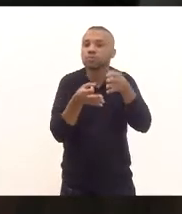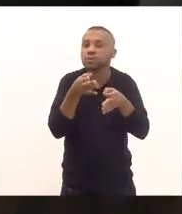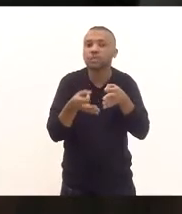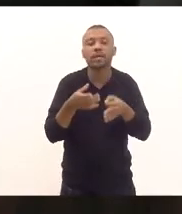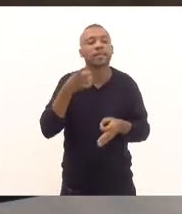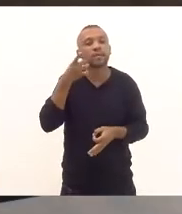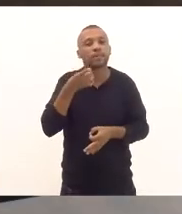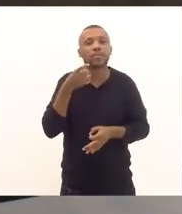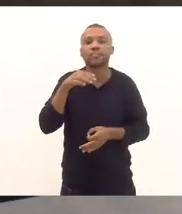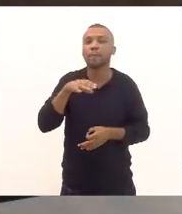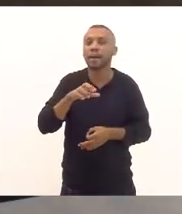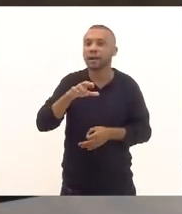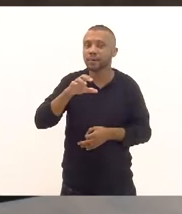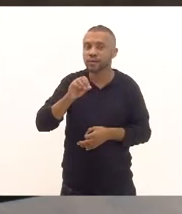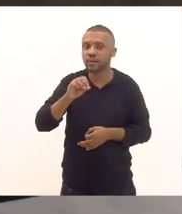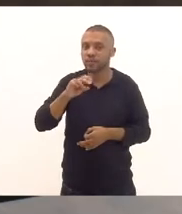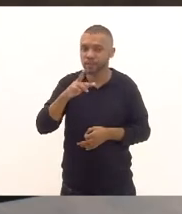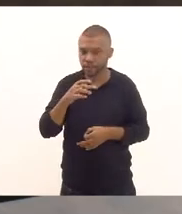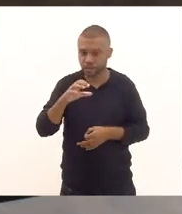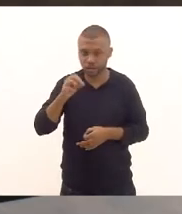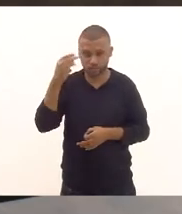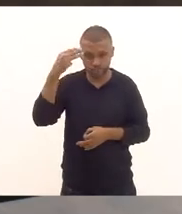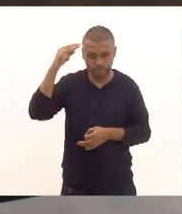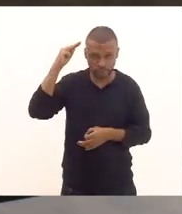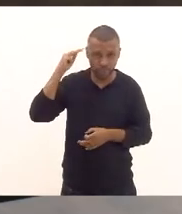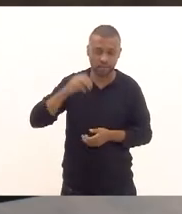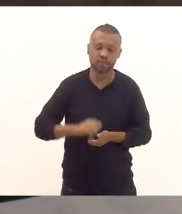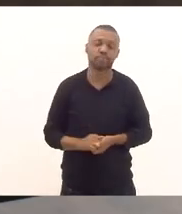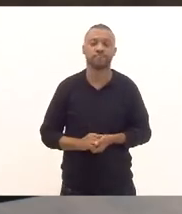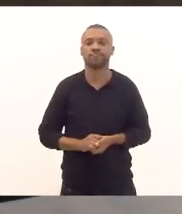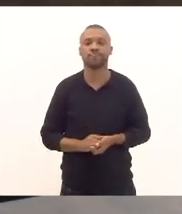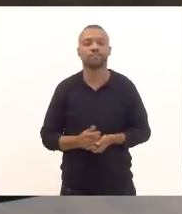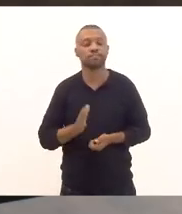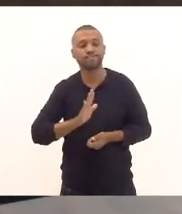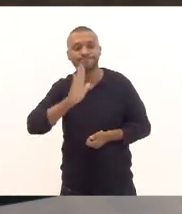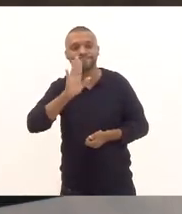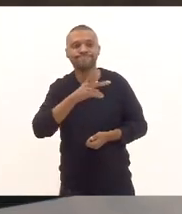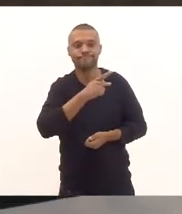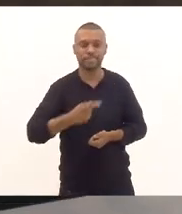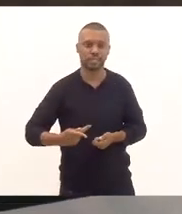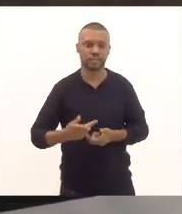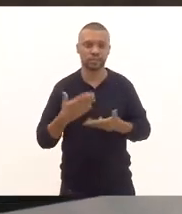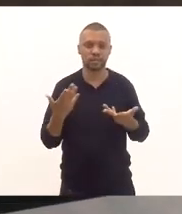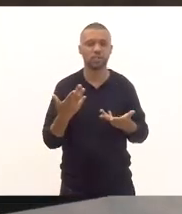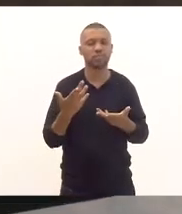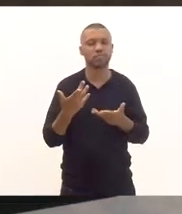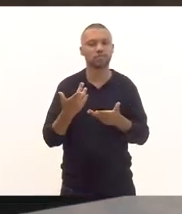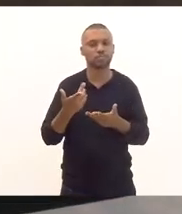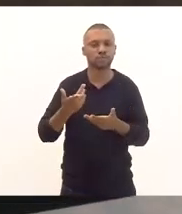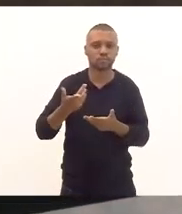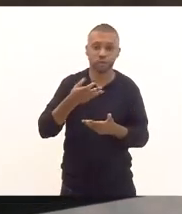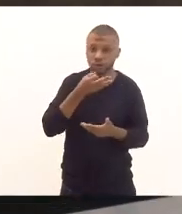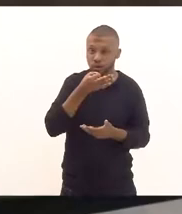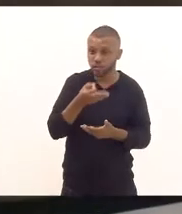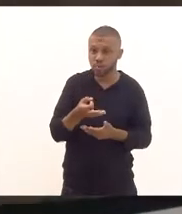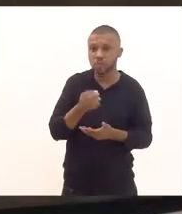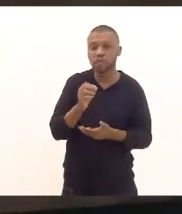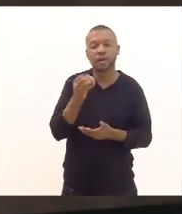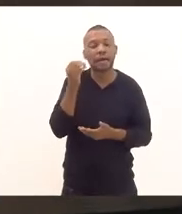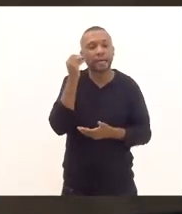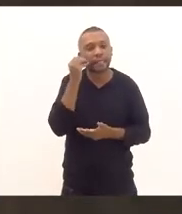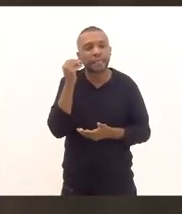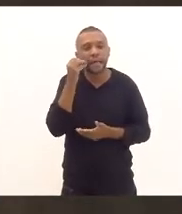pode ser sua Presidente eu vou a luz de que é sempre nessa casa no sentido de tentar